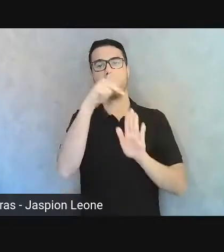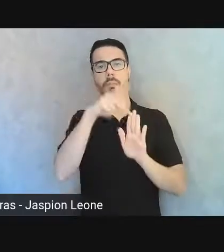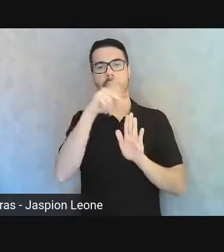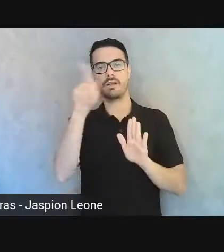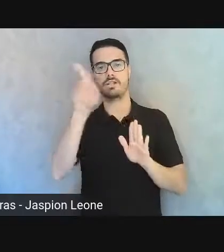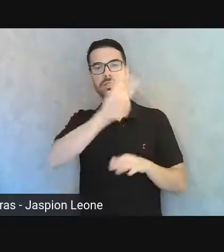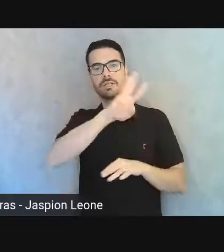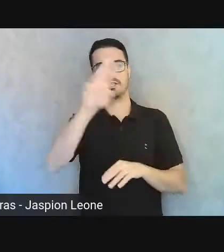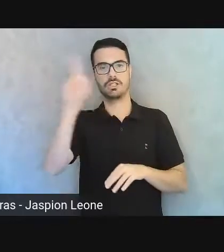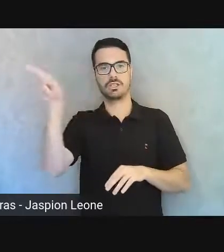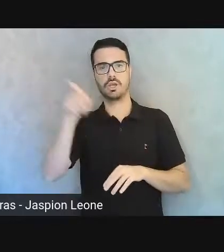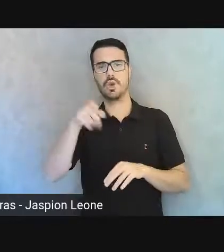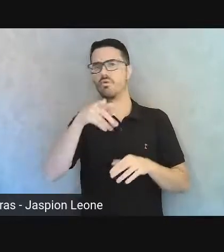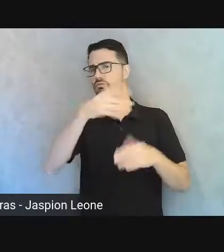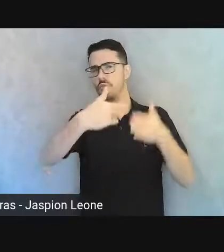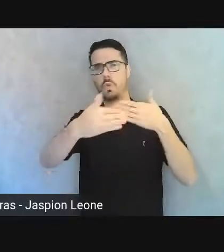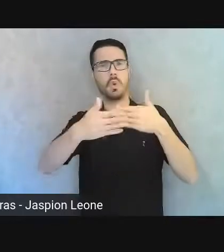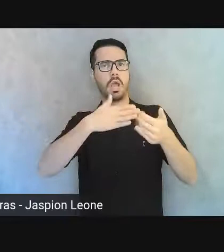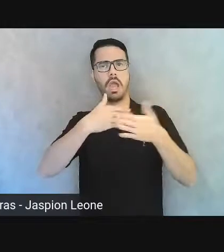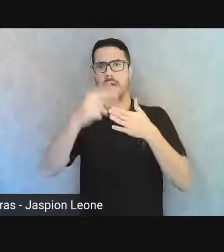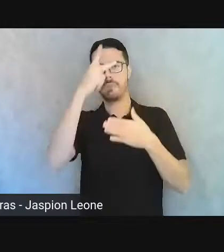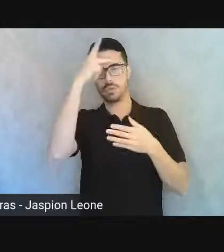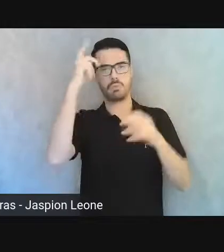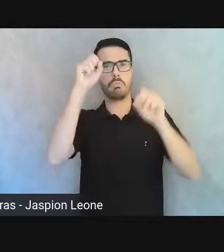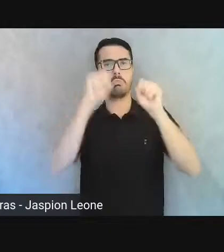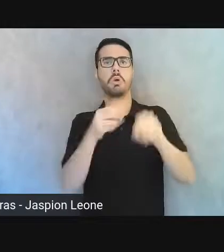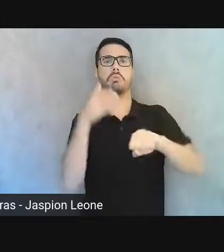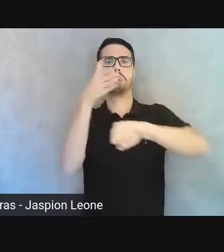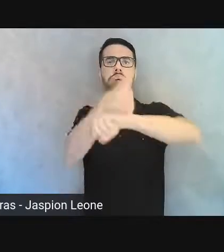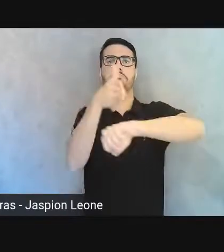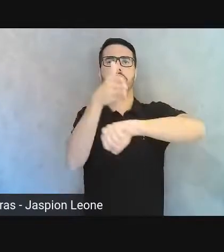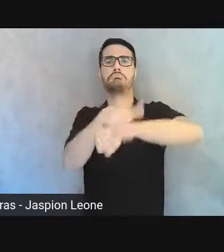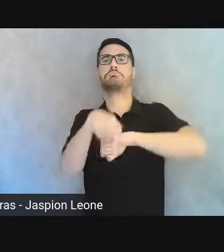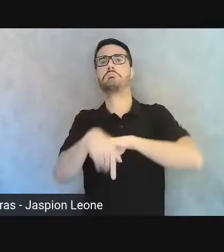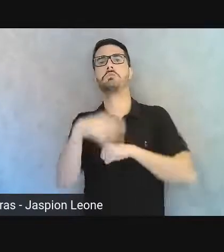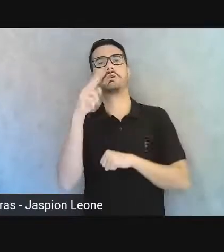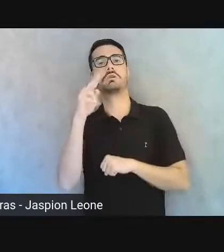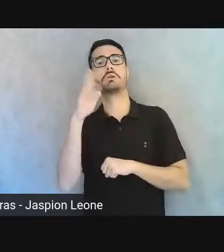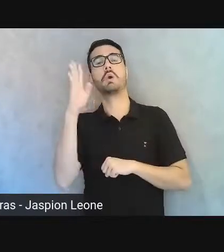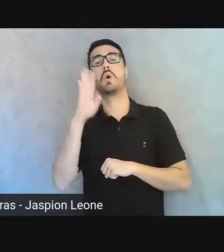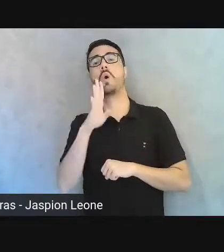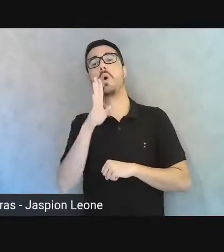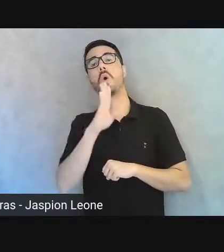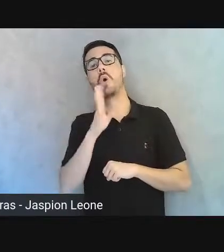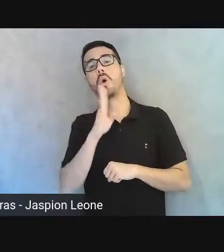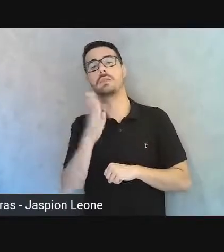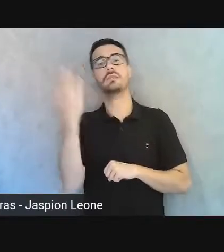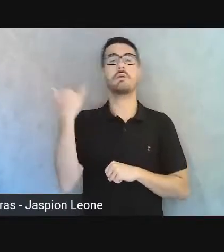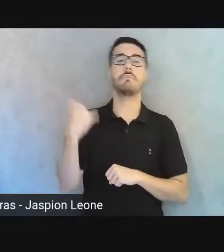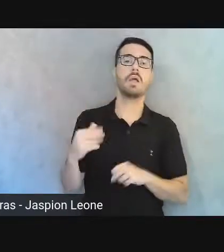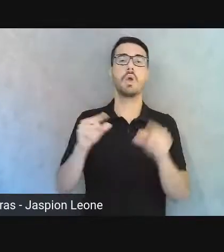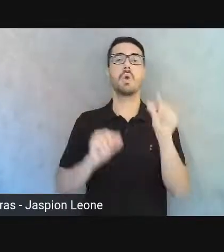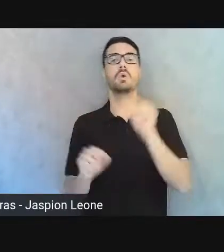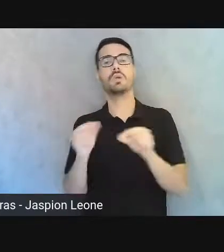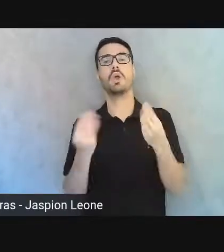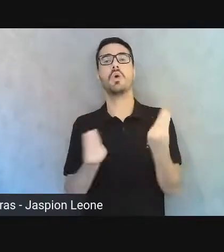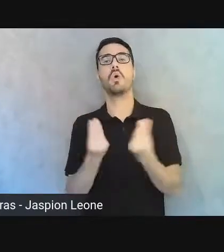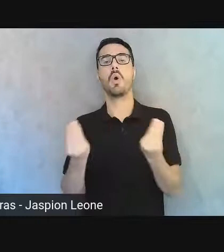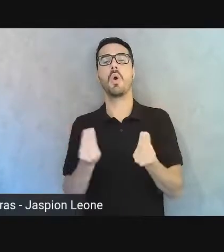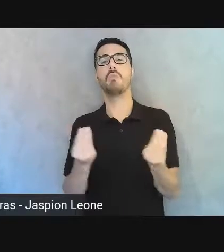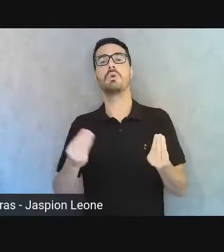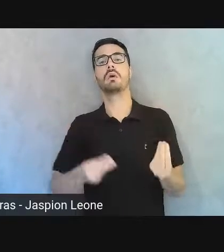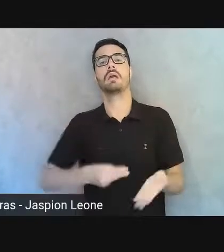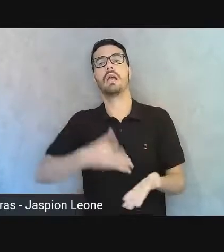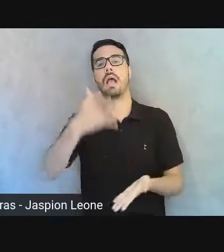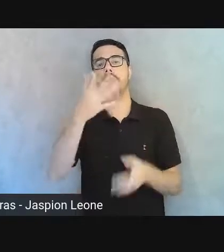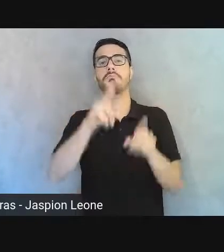para consultas livres, abertas para toda a sociedade conhecerem, acompanharem também esses gastos, mas